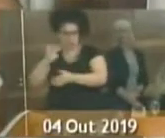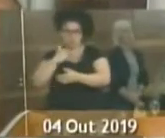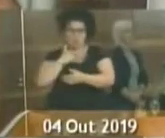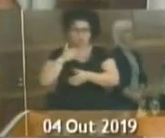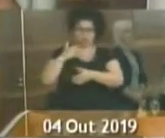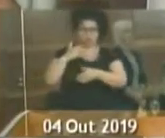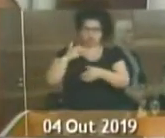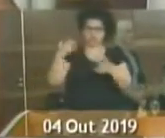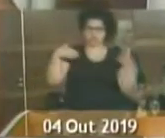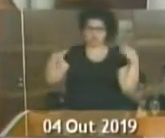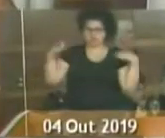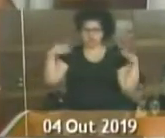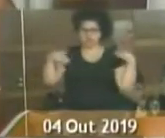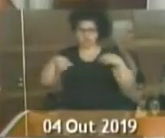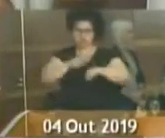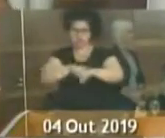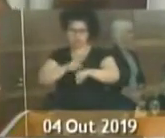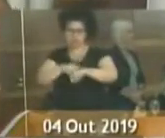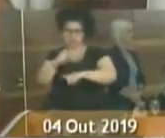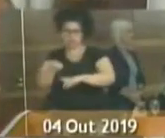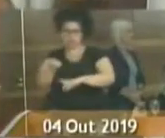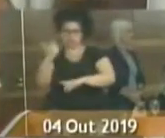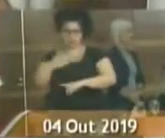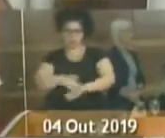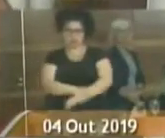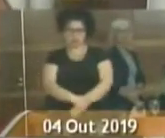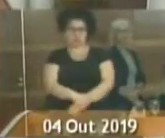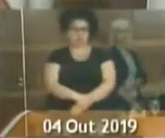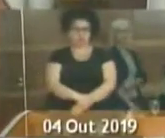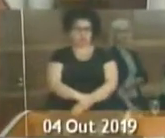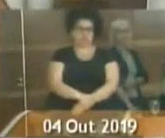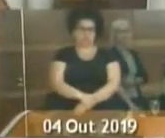com o animal meio-dia, no sol quente. Fala.